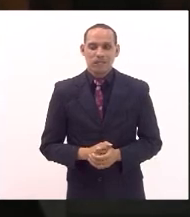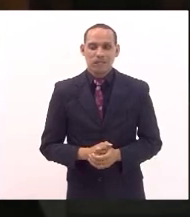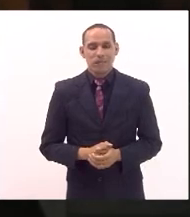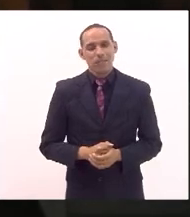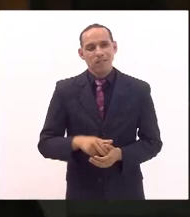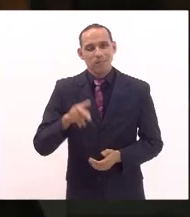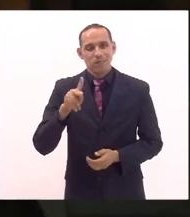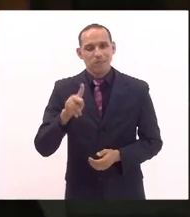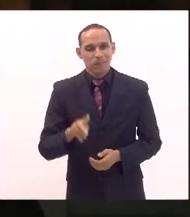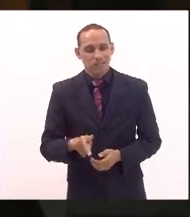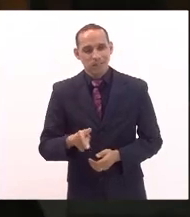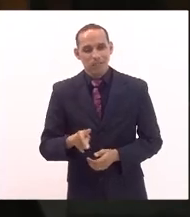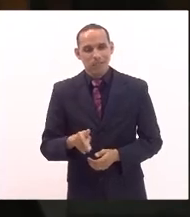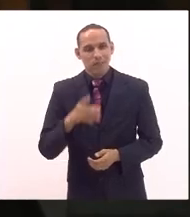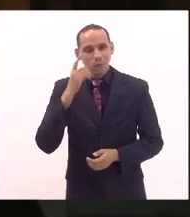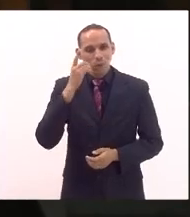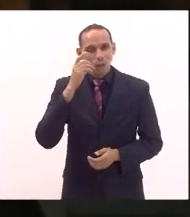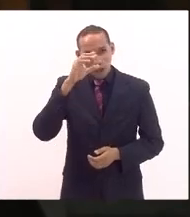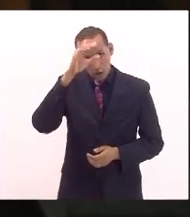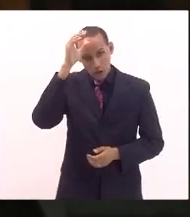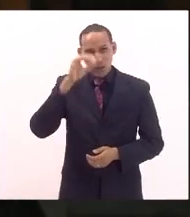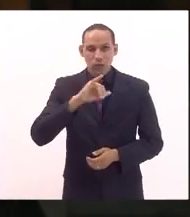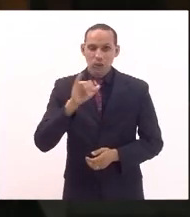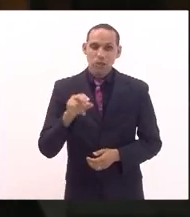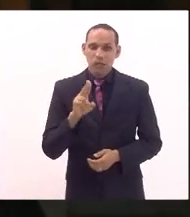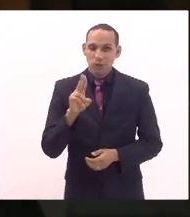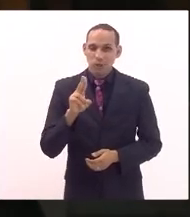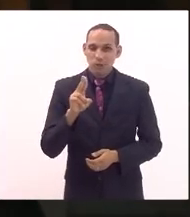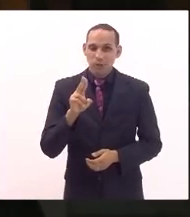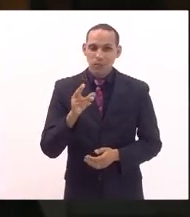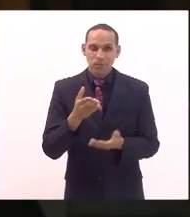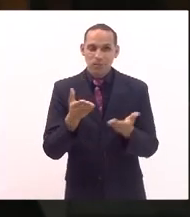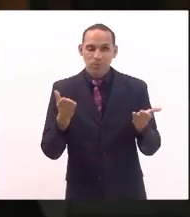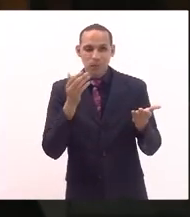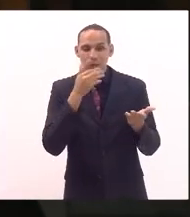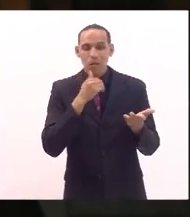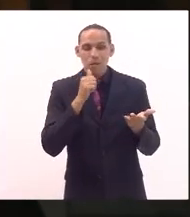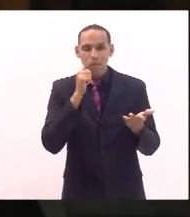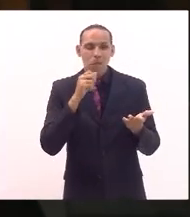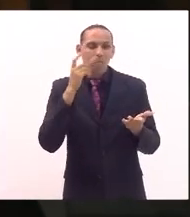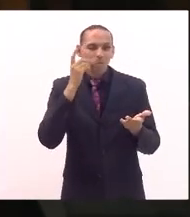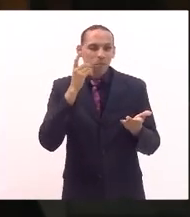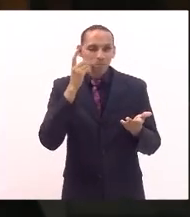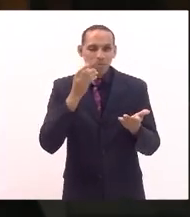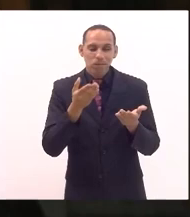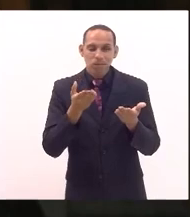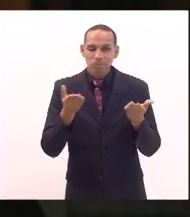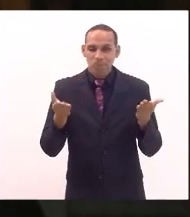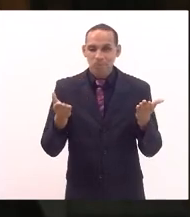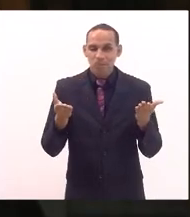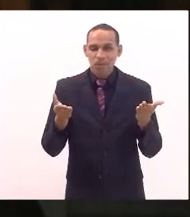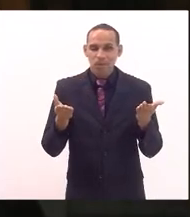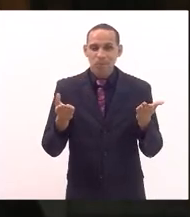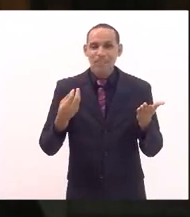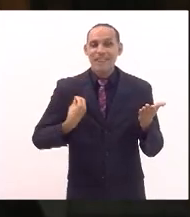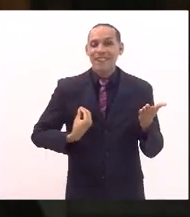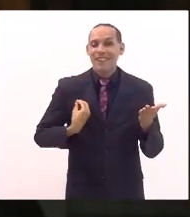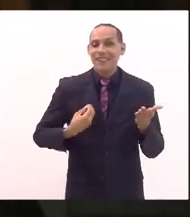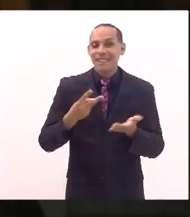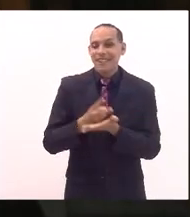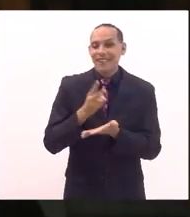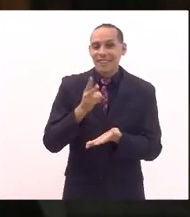o xará Presidente Deputado da Tia Jô senhoras e senhores deputados que ainda